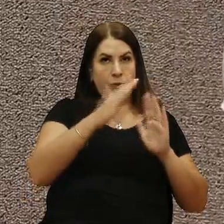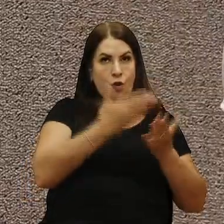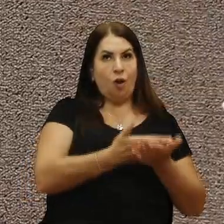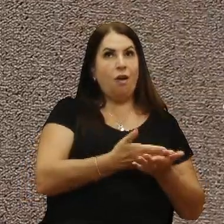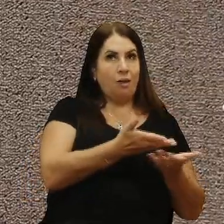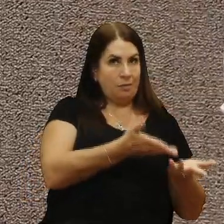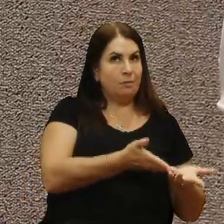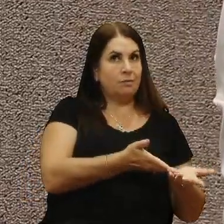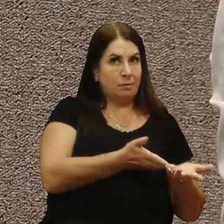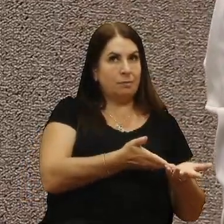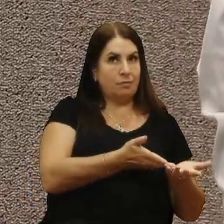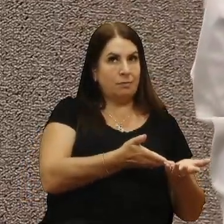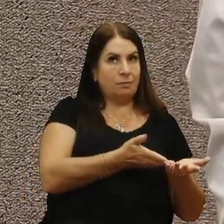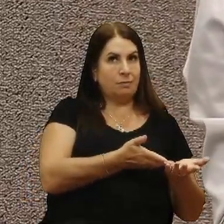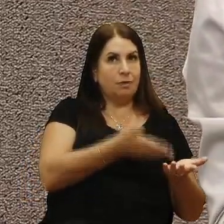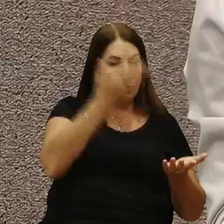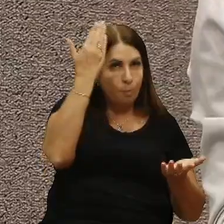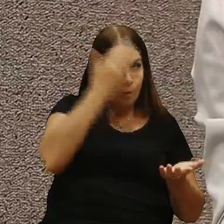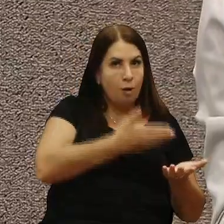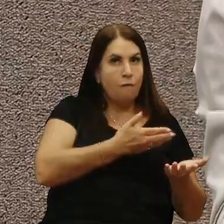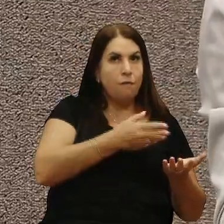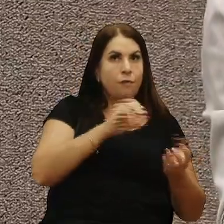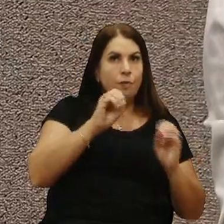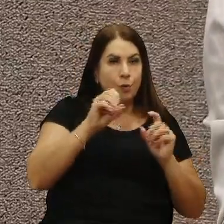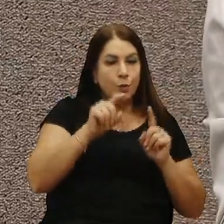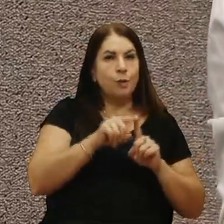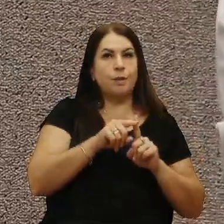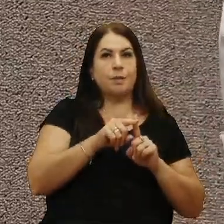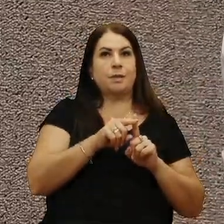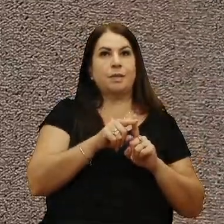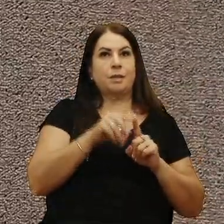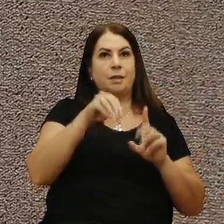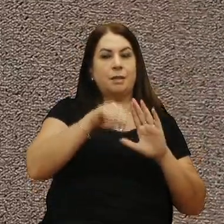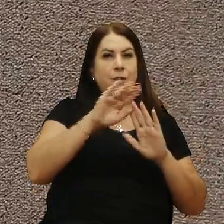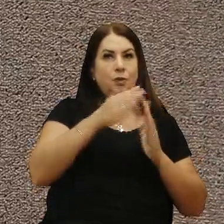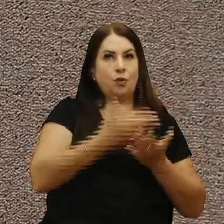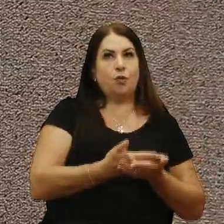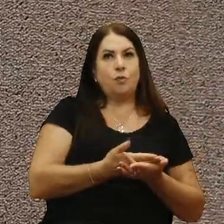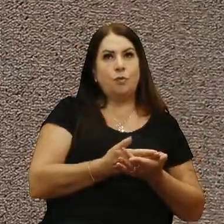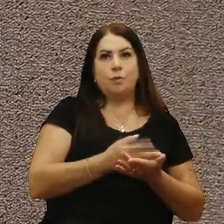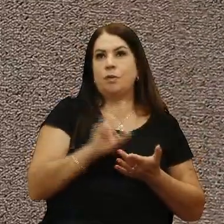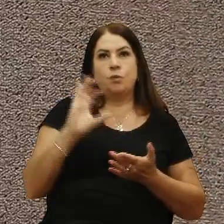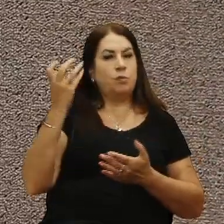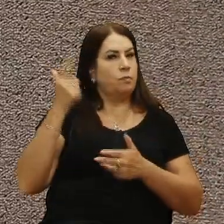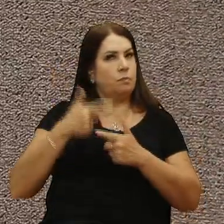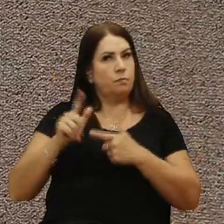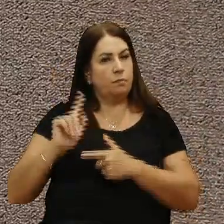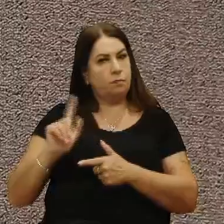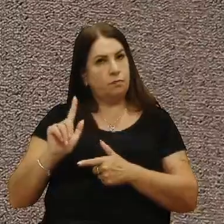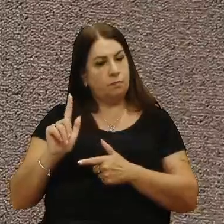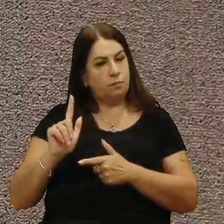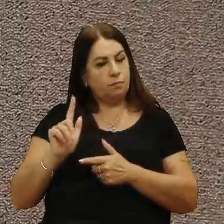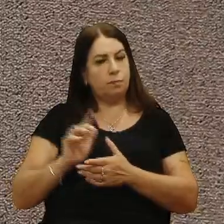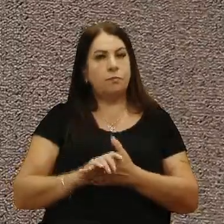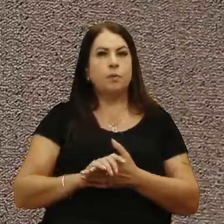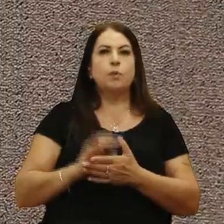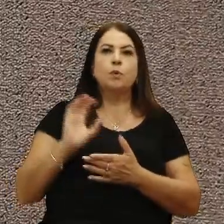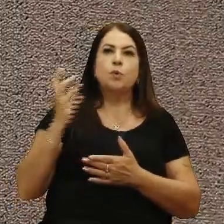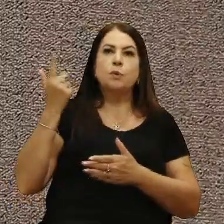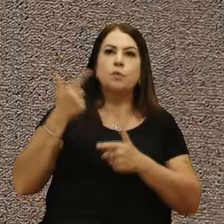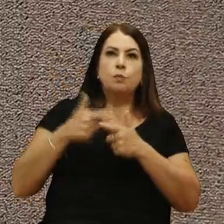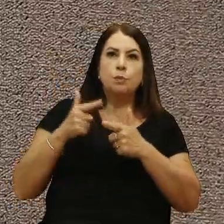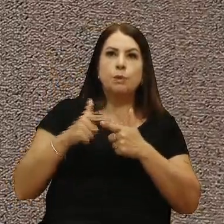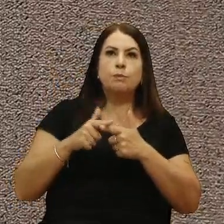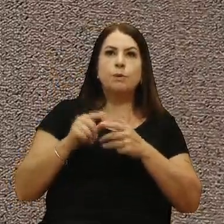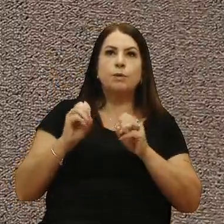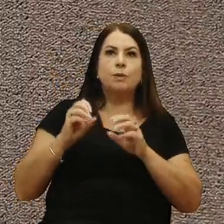escolas. Então isso comprova que educação de escola não resolve o problema. O que resolve o problema